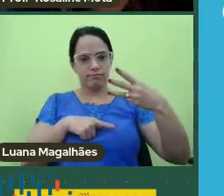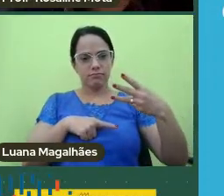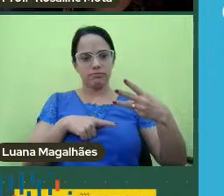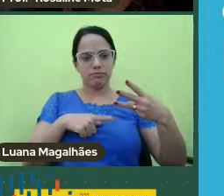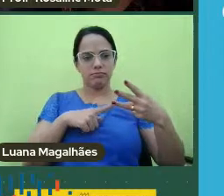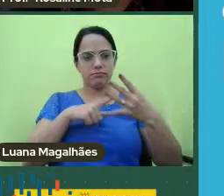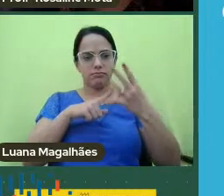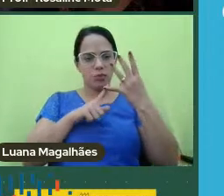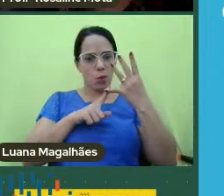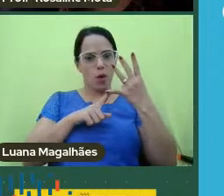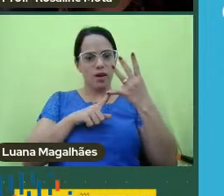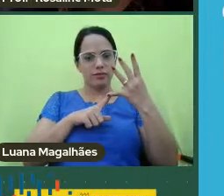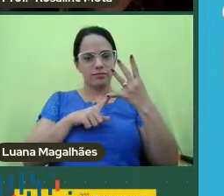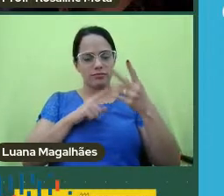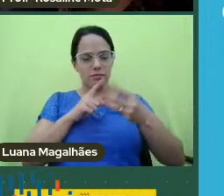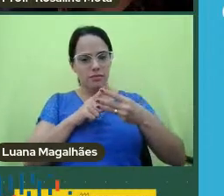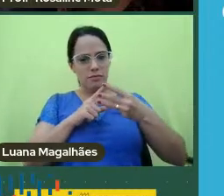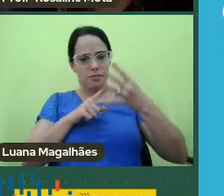são quatro